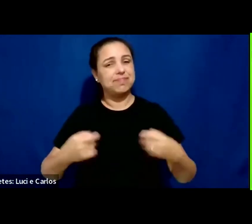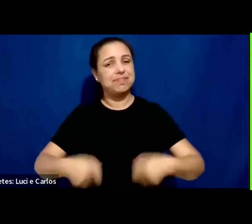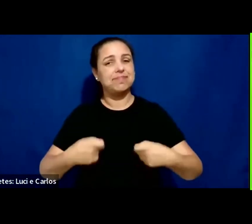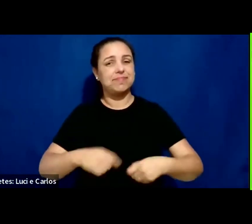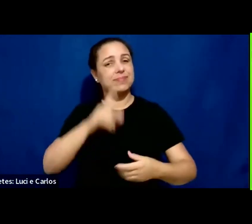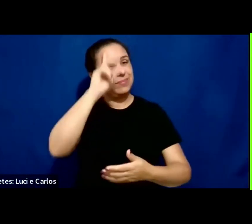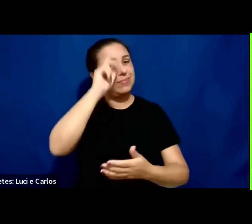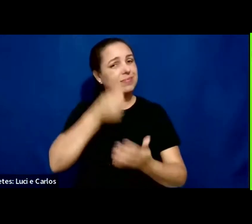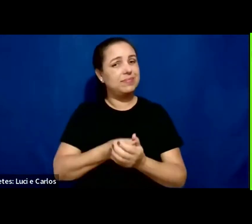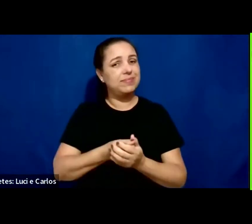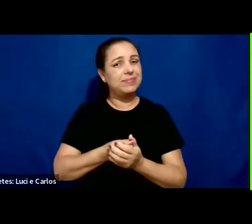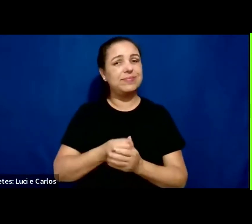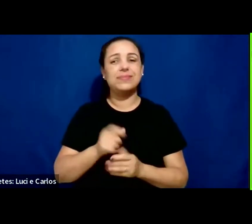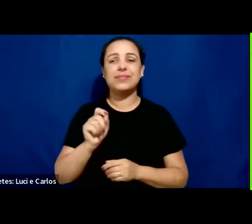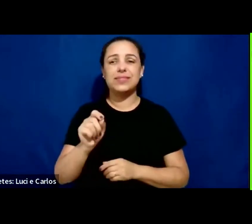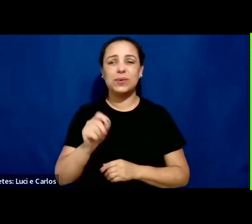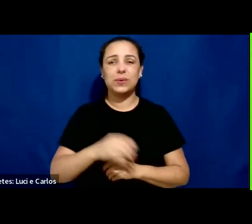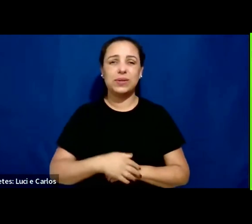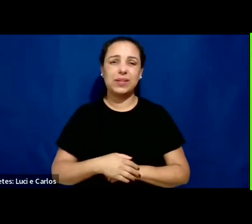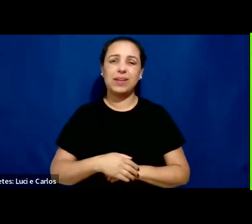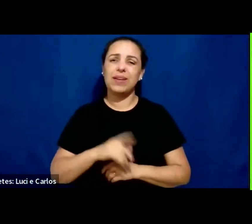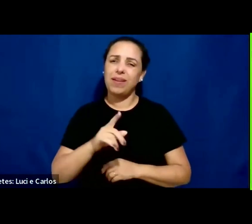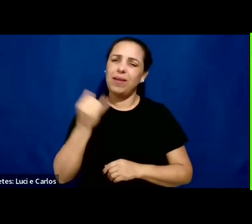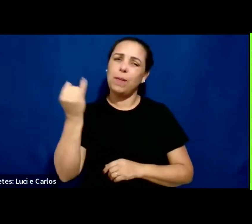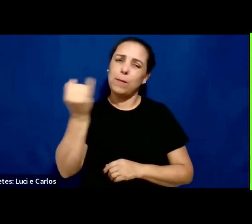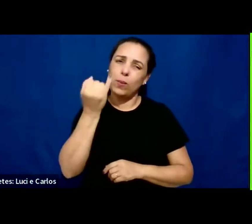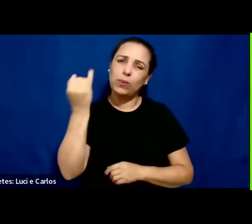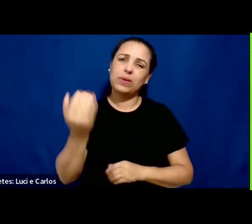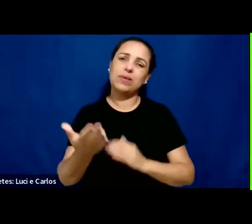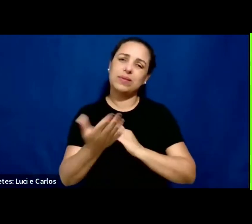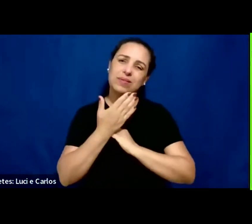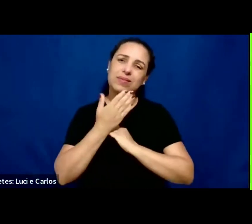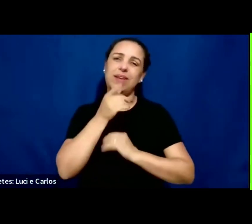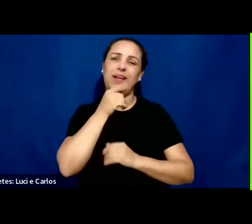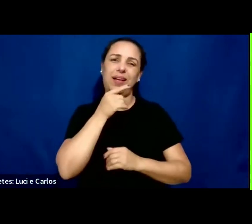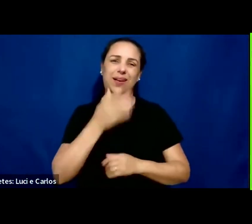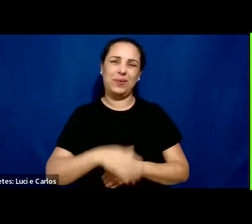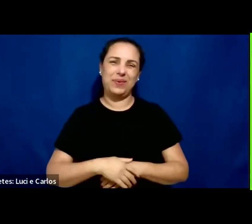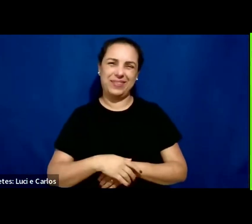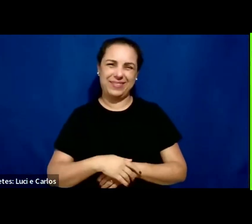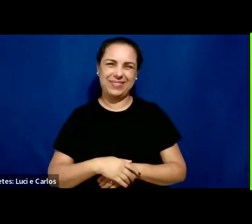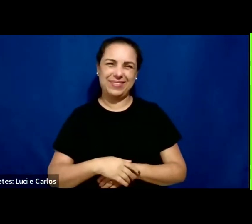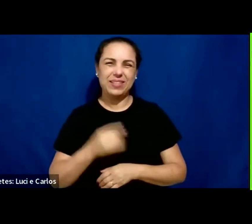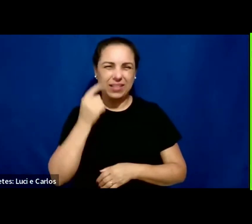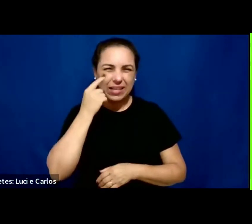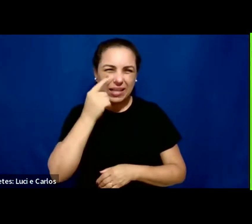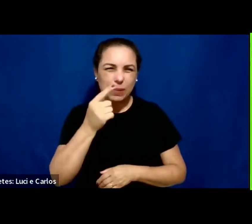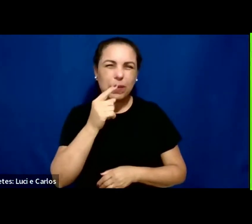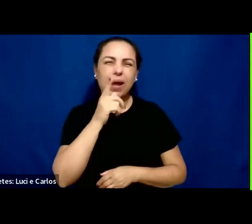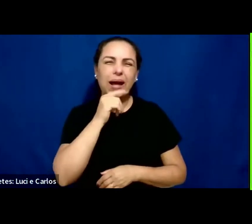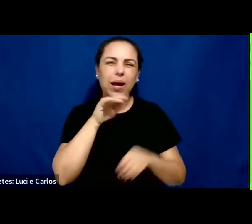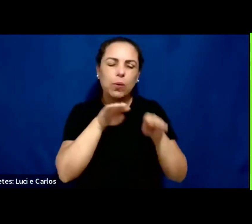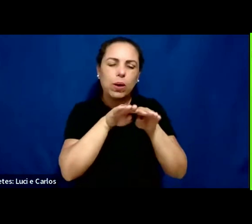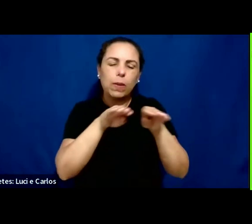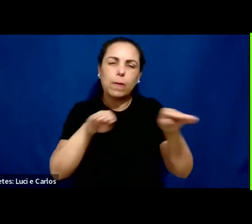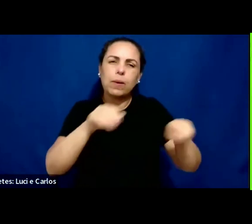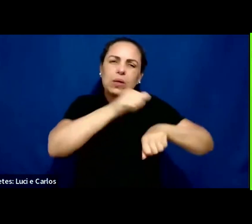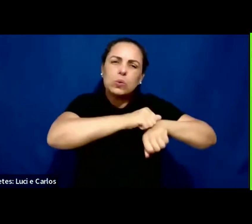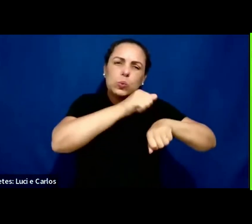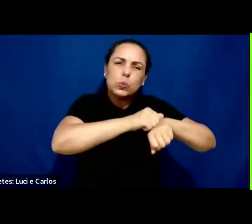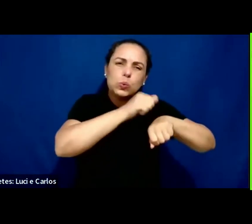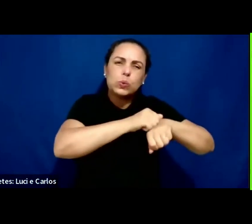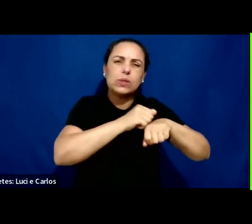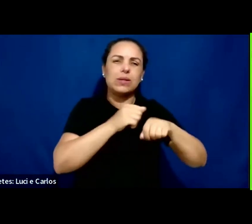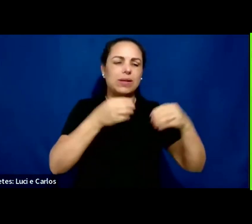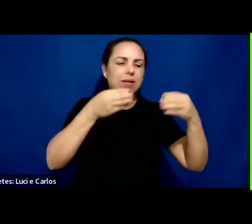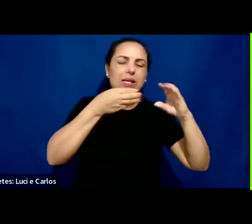precisa entender, e você já viu, como é que funciona a hidrólise da água. A hidrólise,